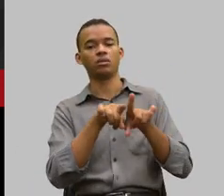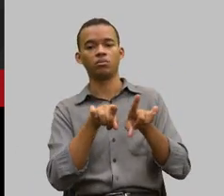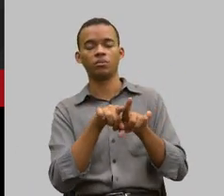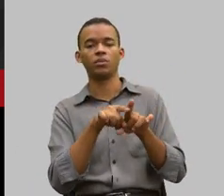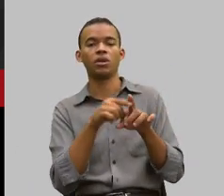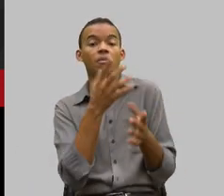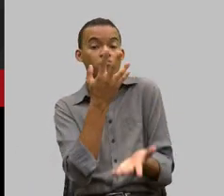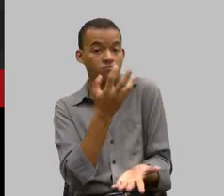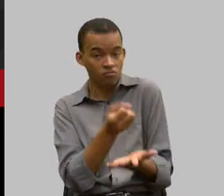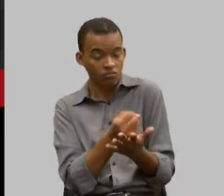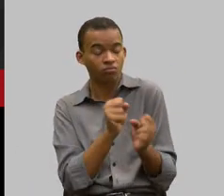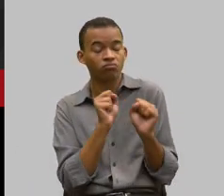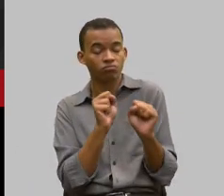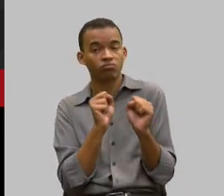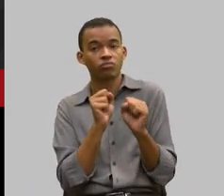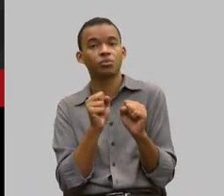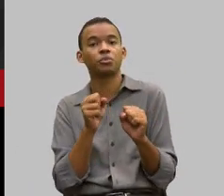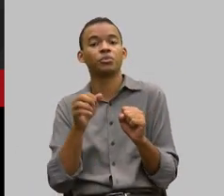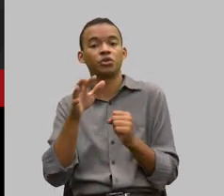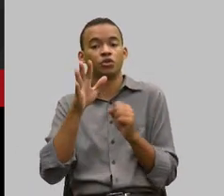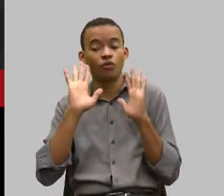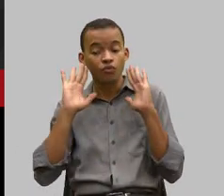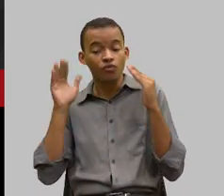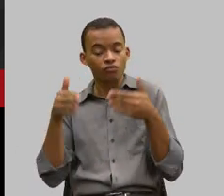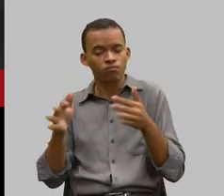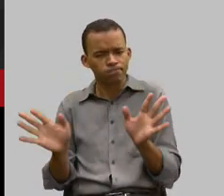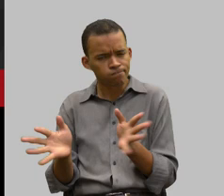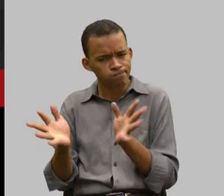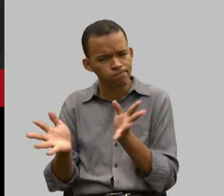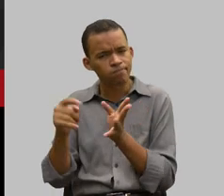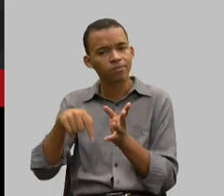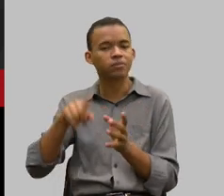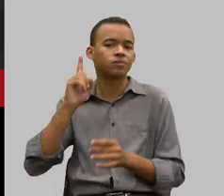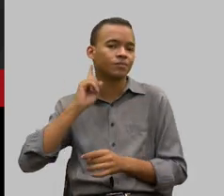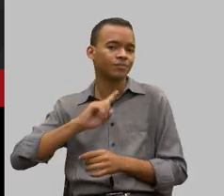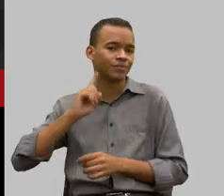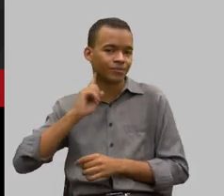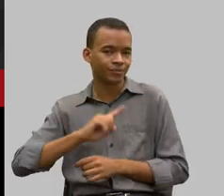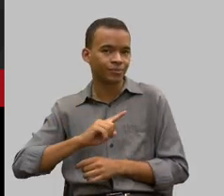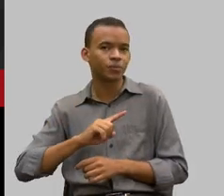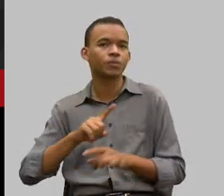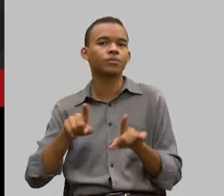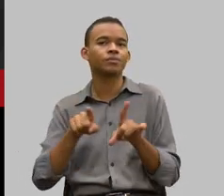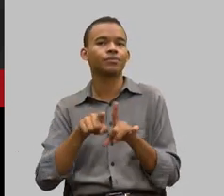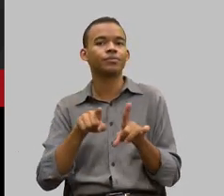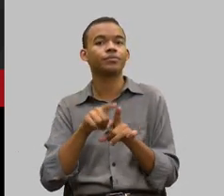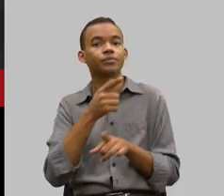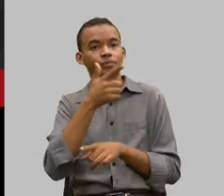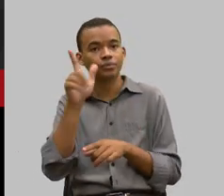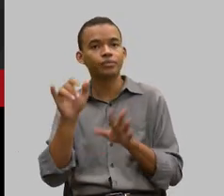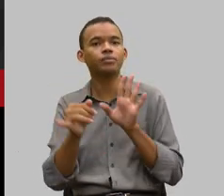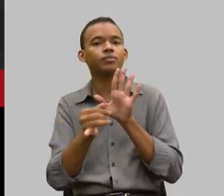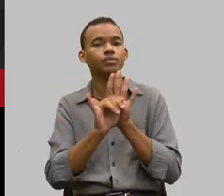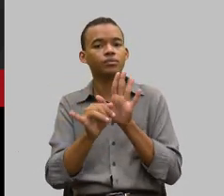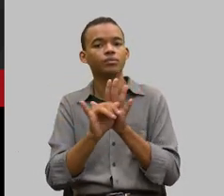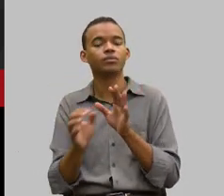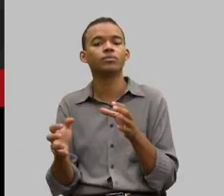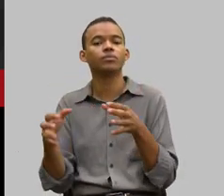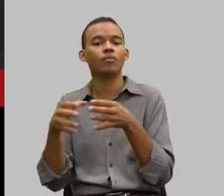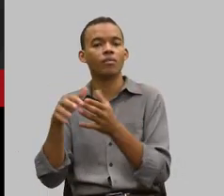para o mundo audiovisual Mineiro tem um outro edital que nós vamos lançar que é um edital de circulação s em parceria com a secult de R 1